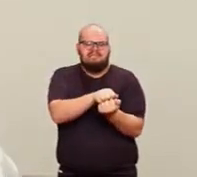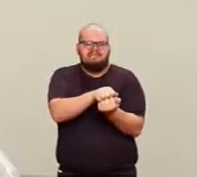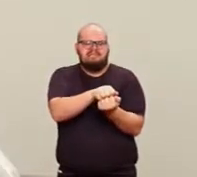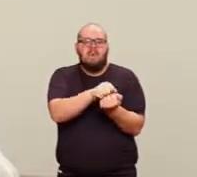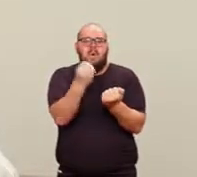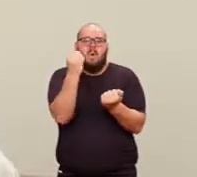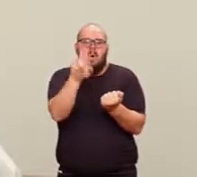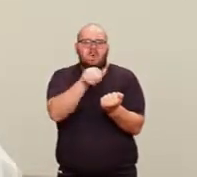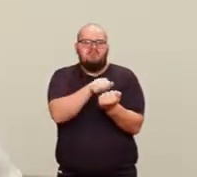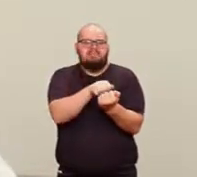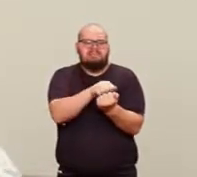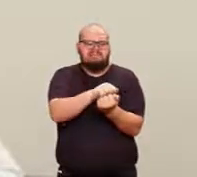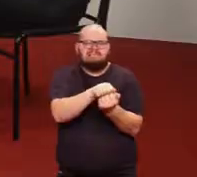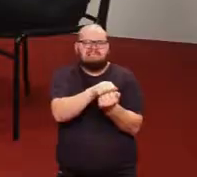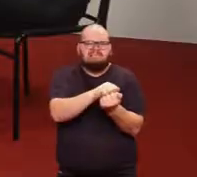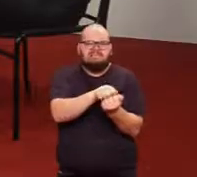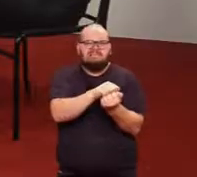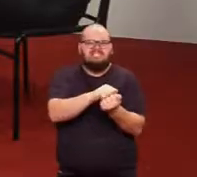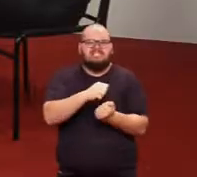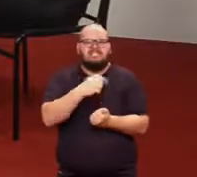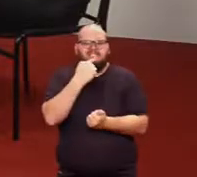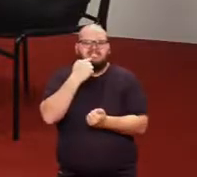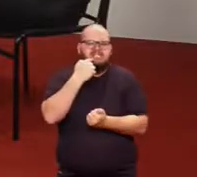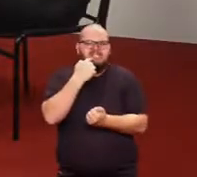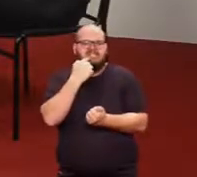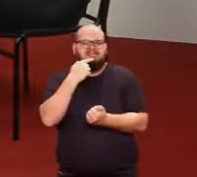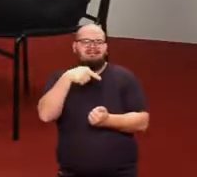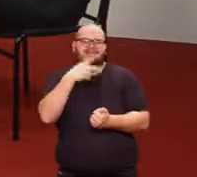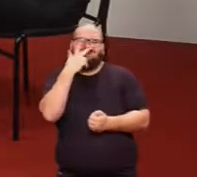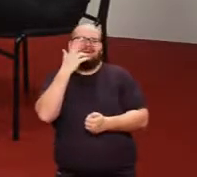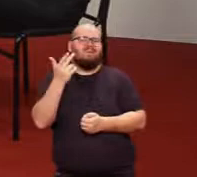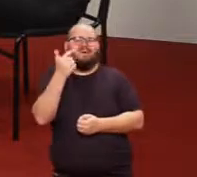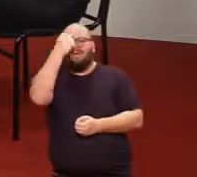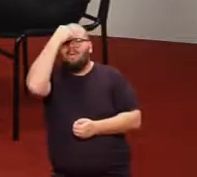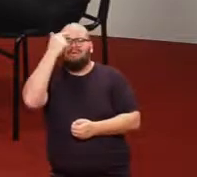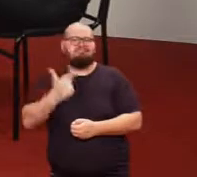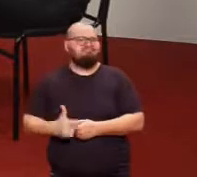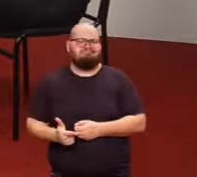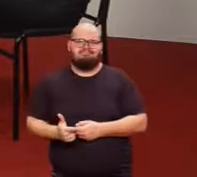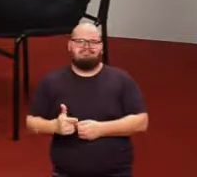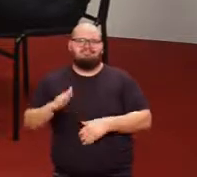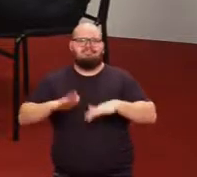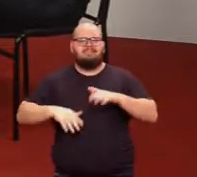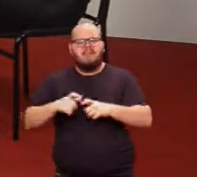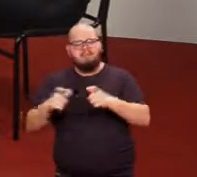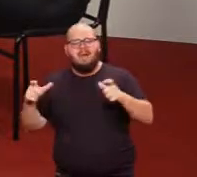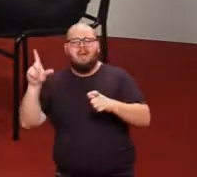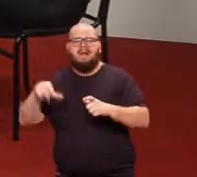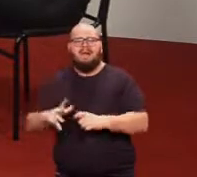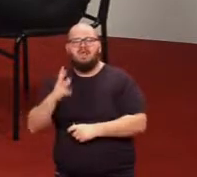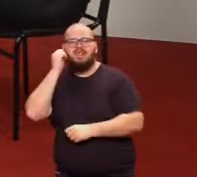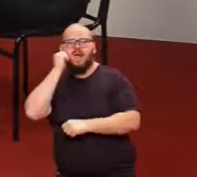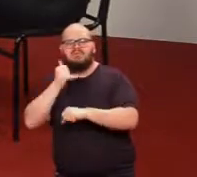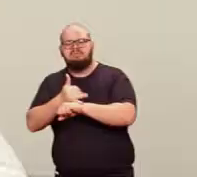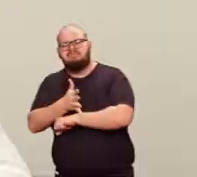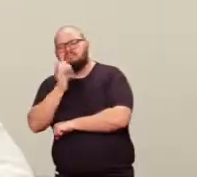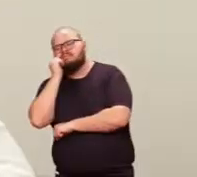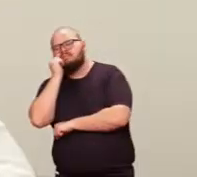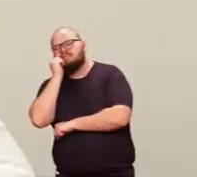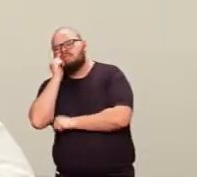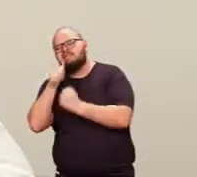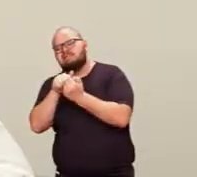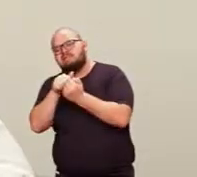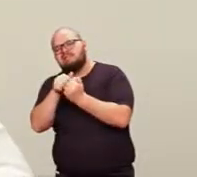pacientes apertam ou rangem os dentes. Isso é involuntário? Involuntário. Normalmente à noite, mas nos casos mais severos, durante o